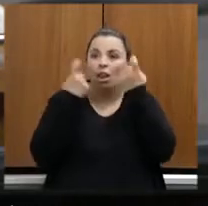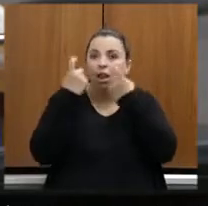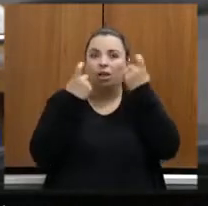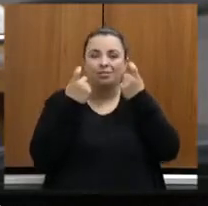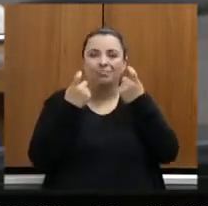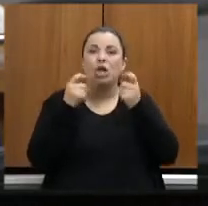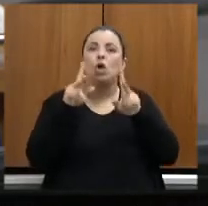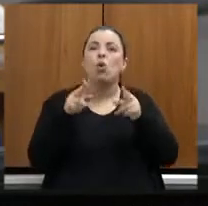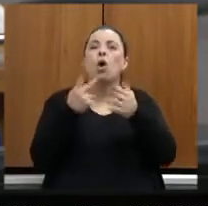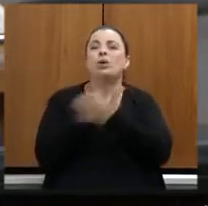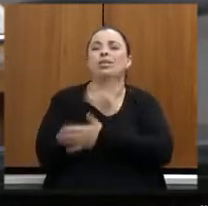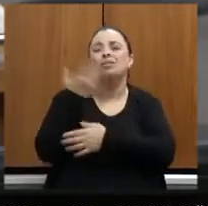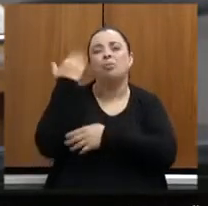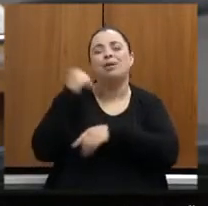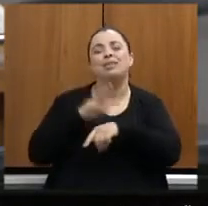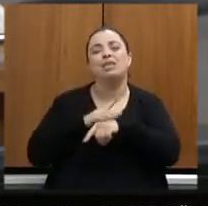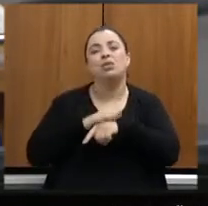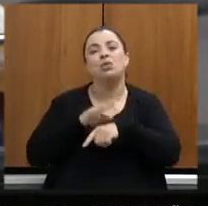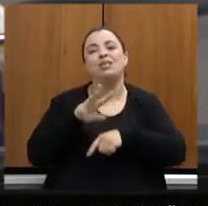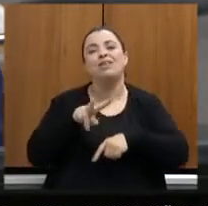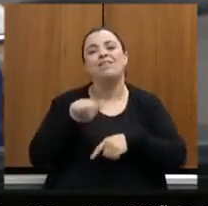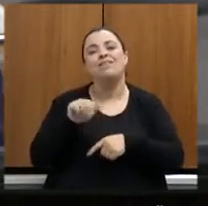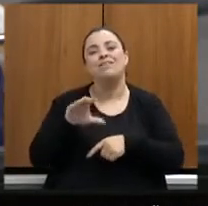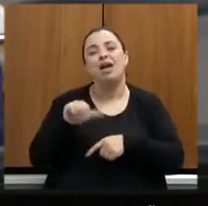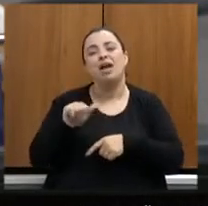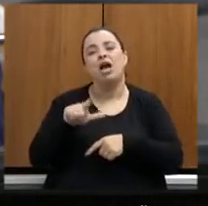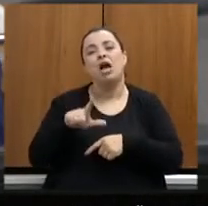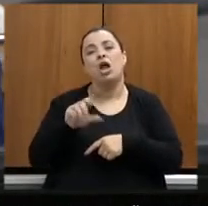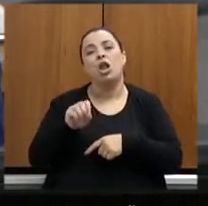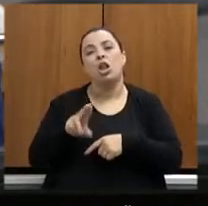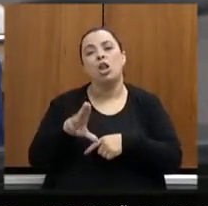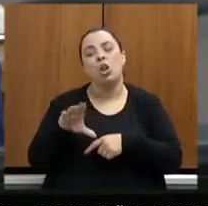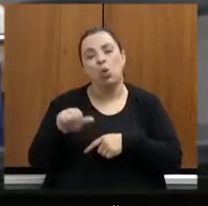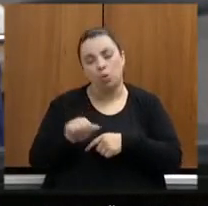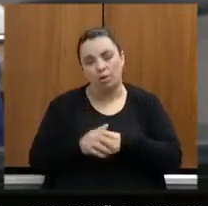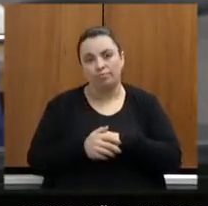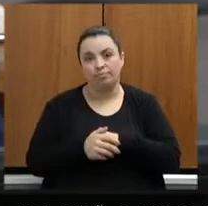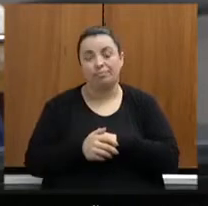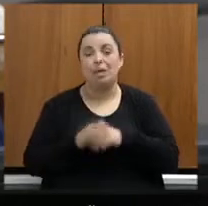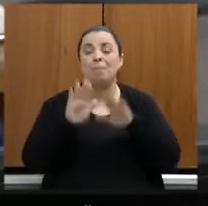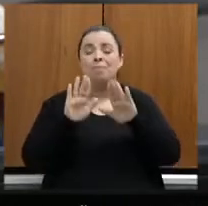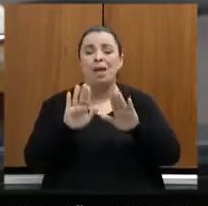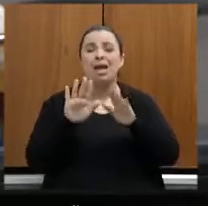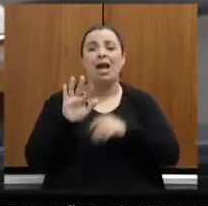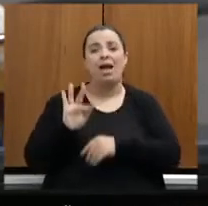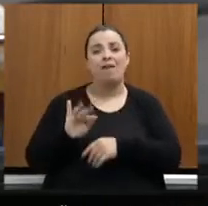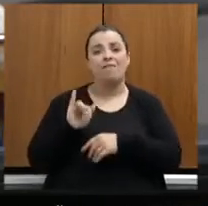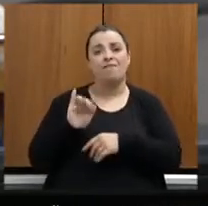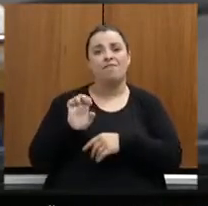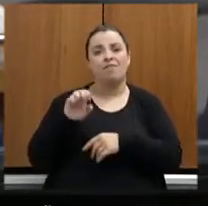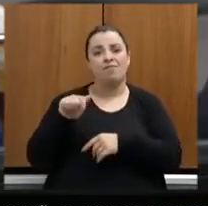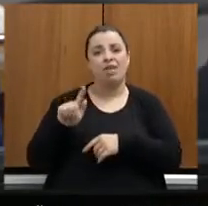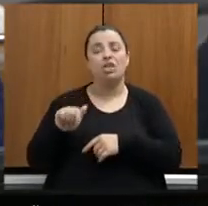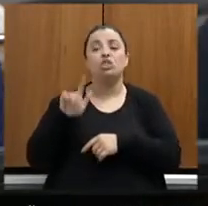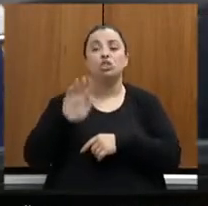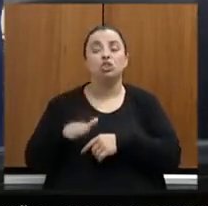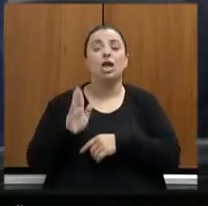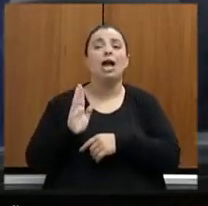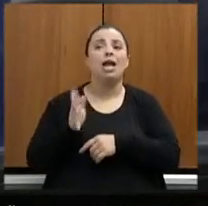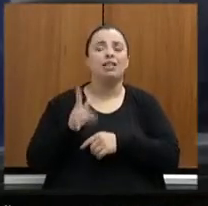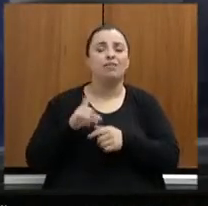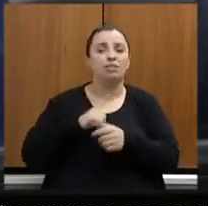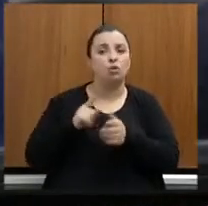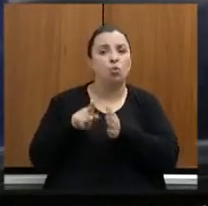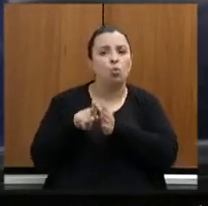Rafael que já tá propondo a gente fazer um trabalho em conjunto e pedir nesse momento de transição uma